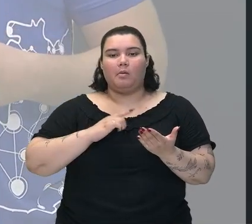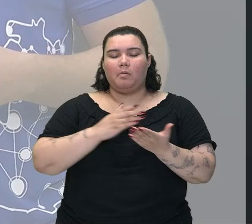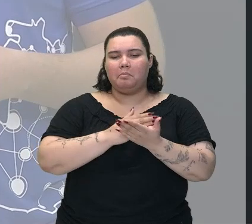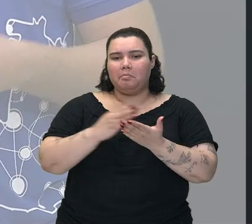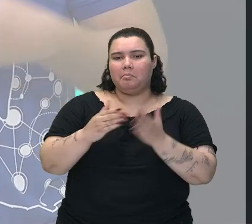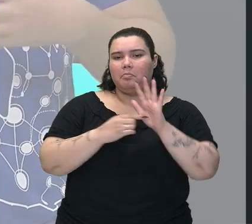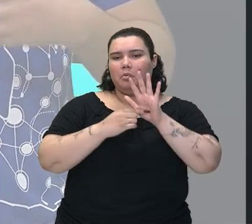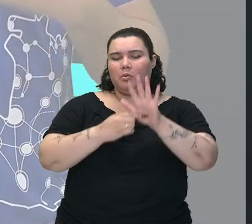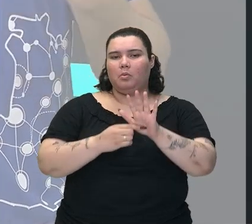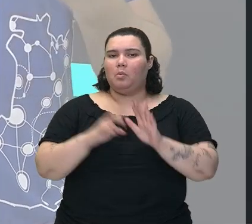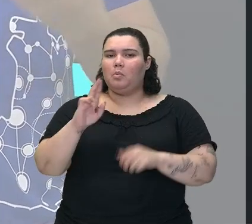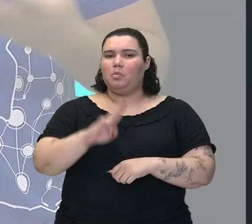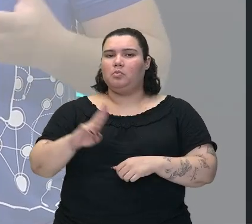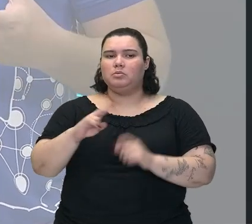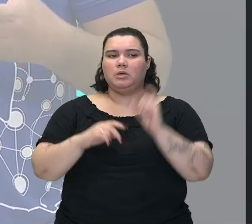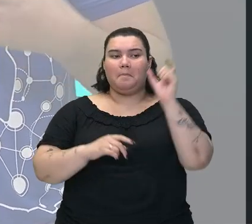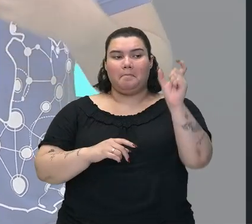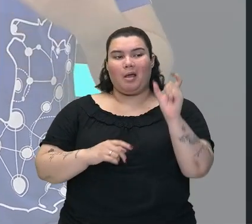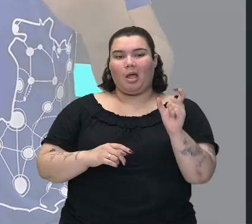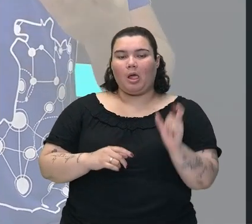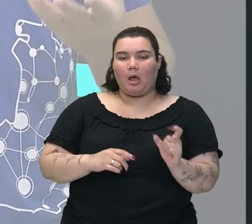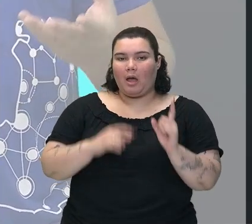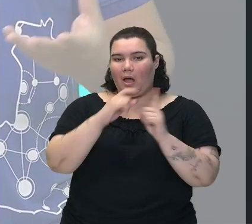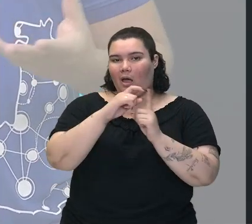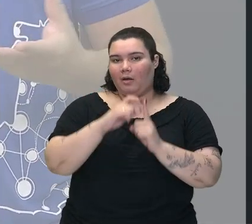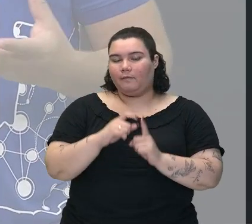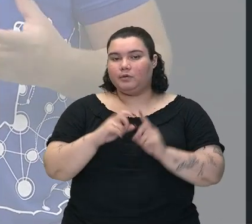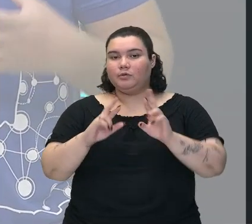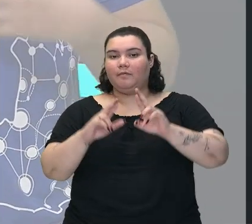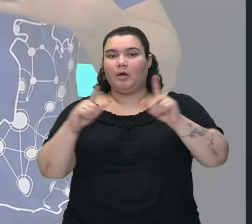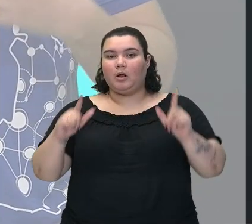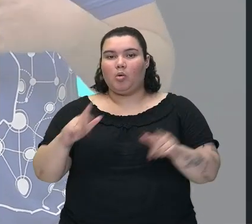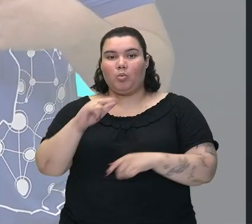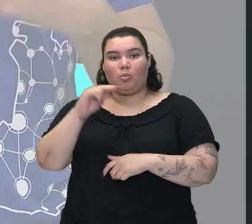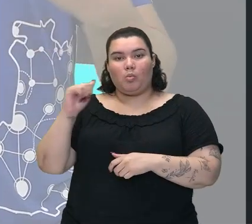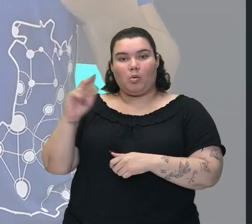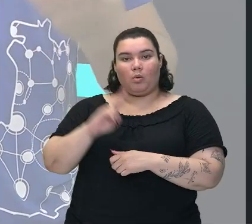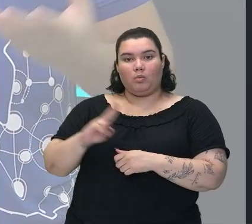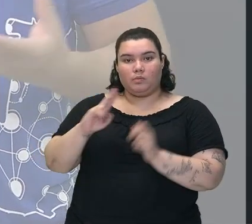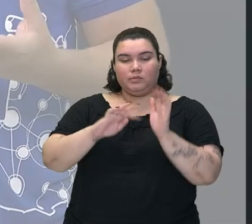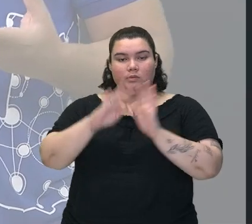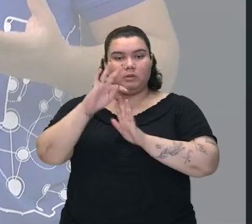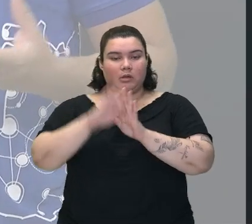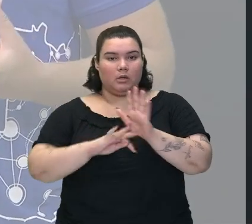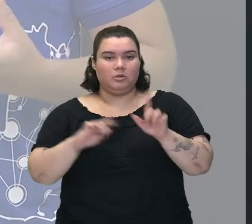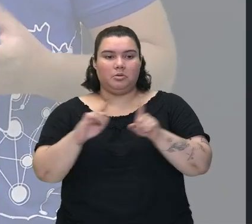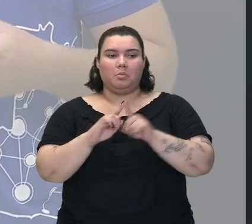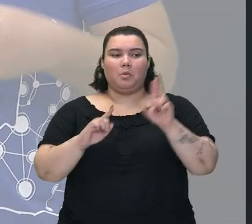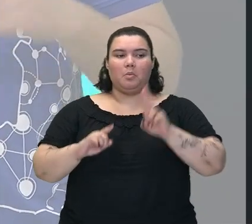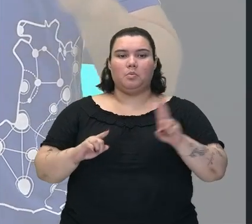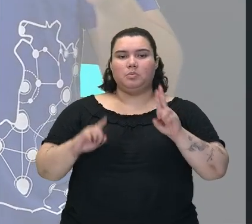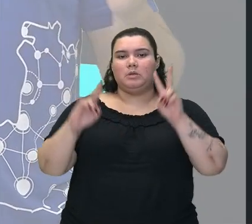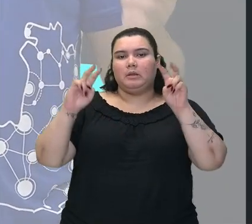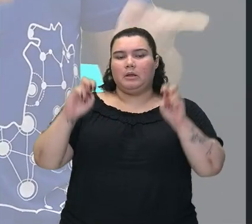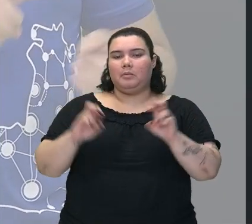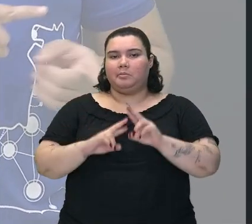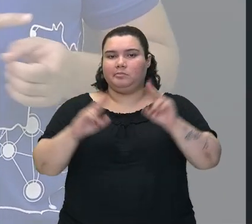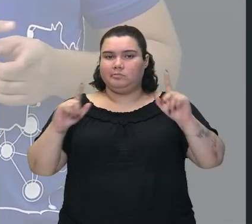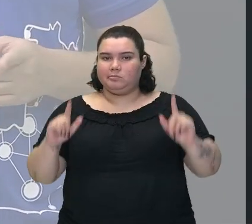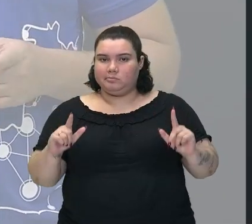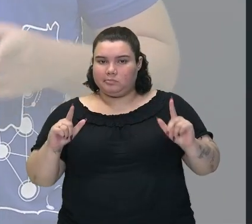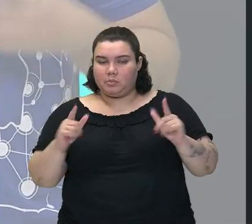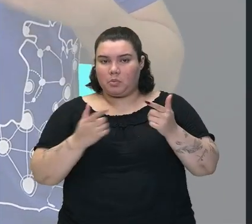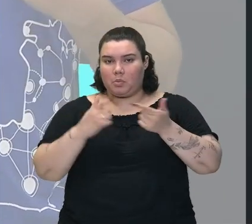trazendo palavras que até então não estavam presentes no texto, utilizando temáticas diferentes aí dos